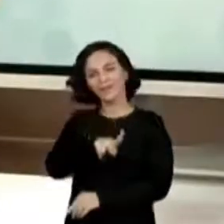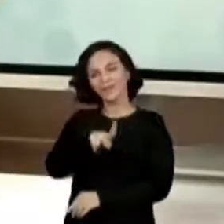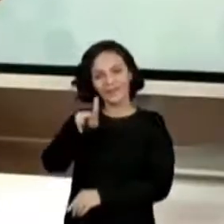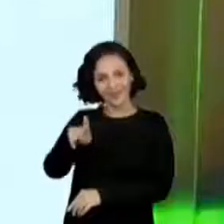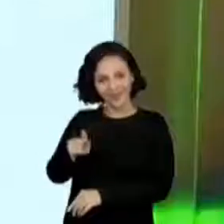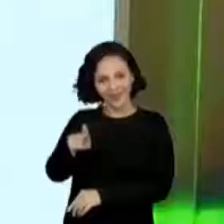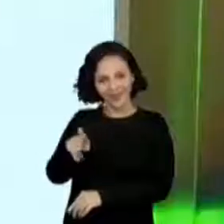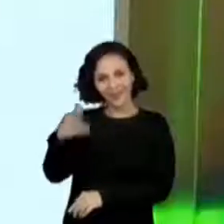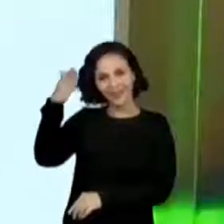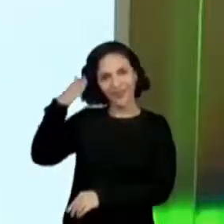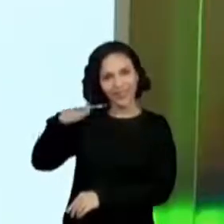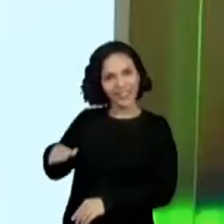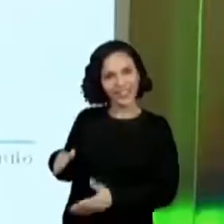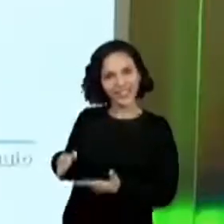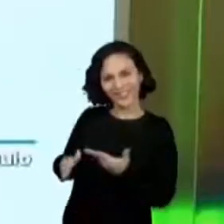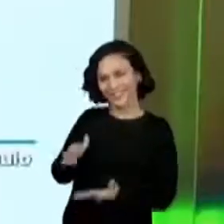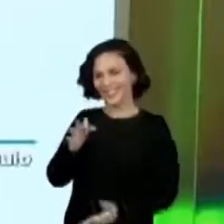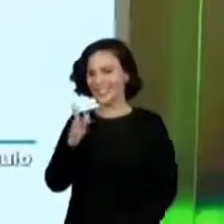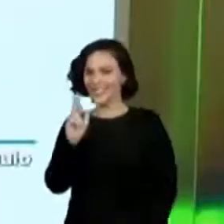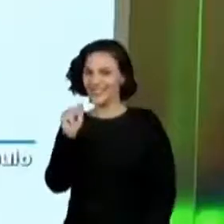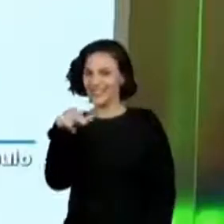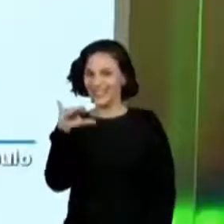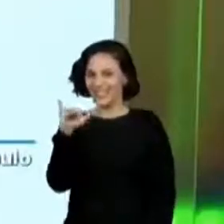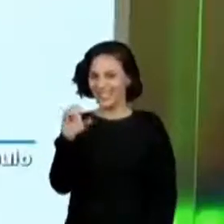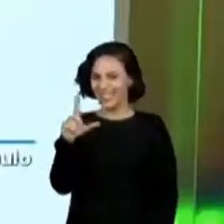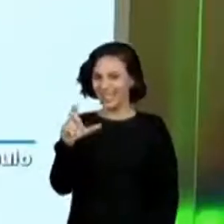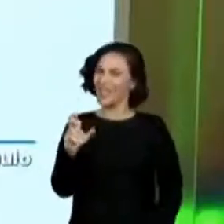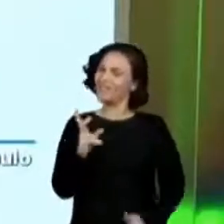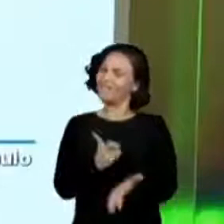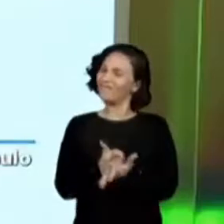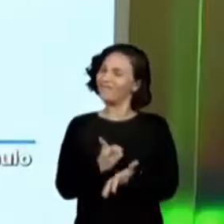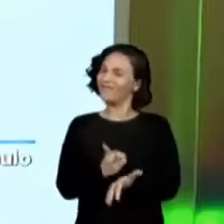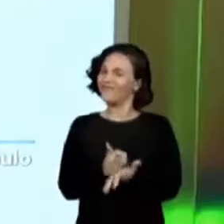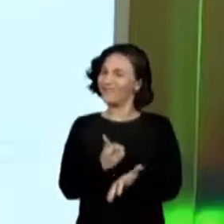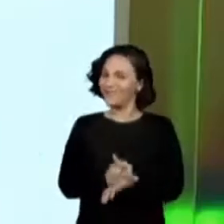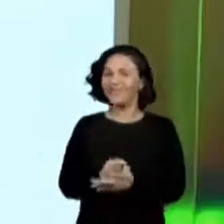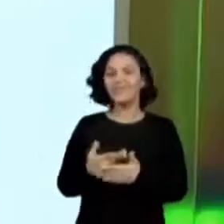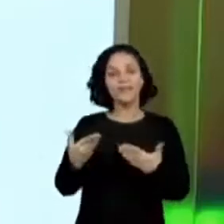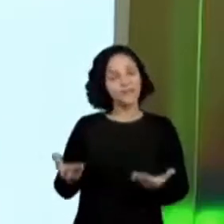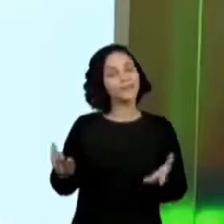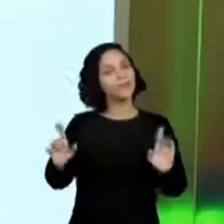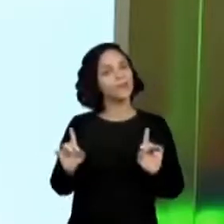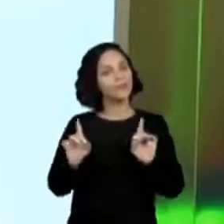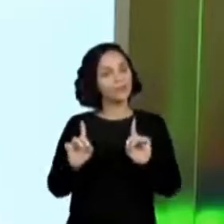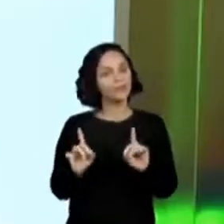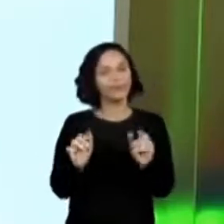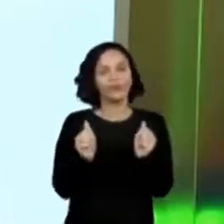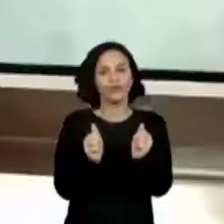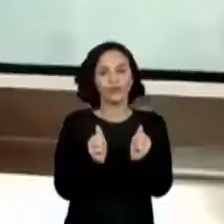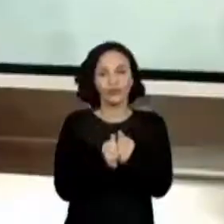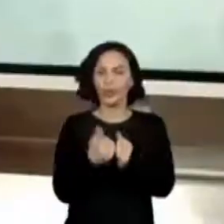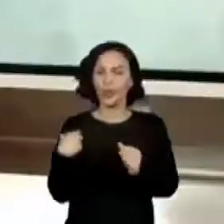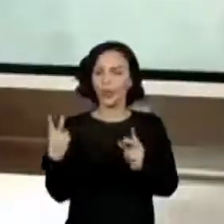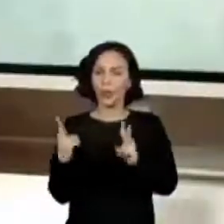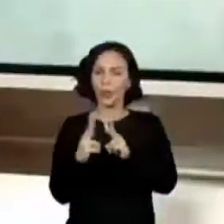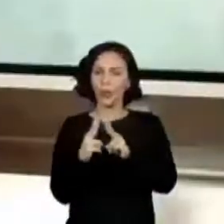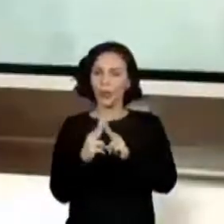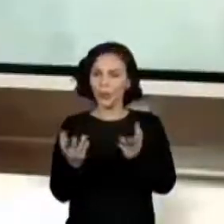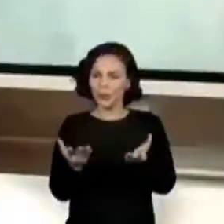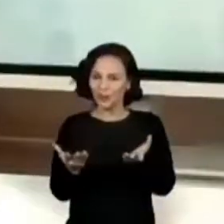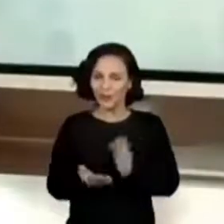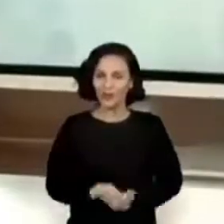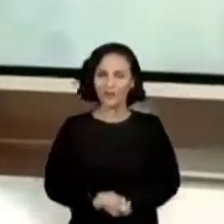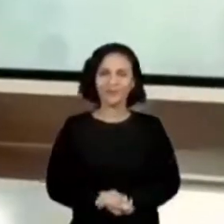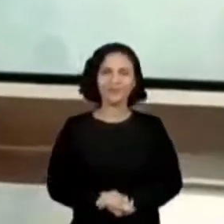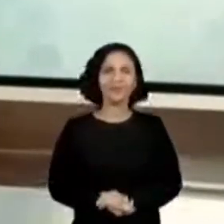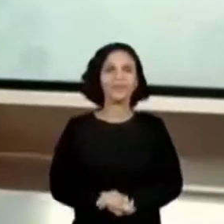Pro... Franciele. Não mudei. Não mudou. Continuamos aqui, né, a dupla. Então